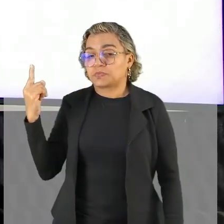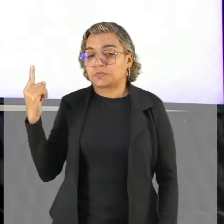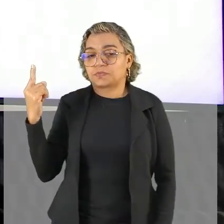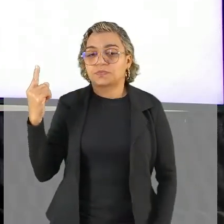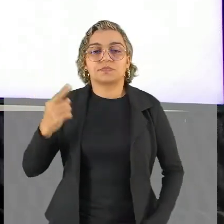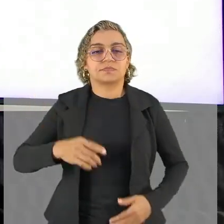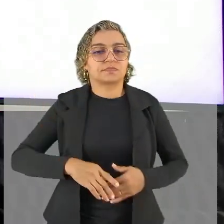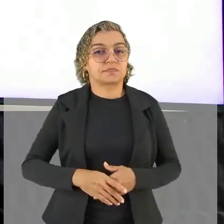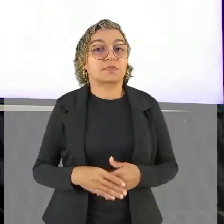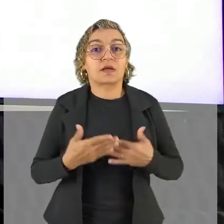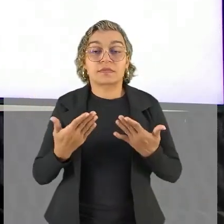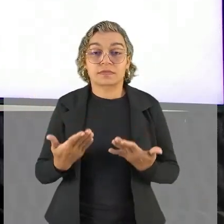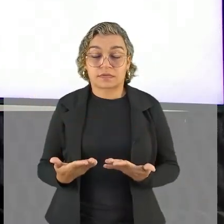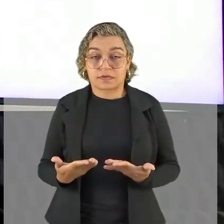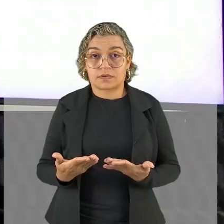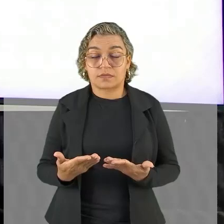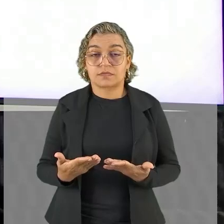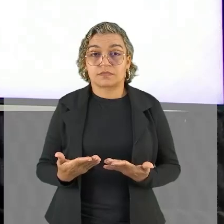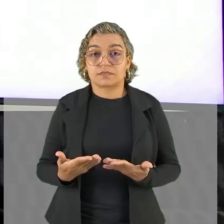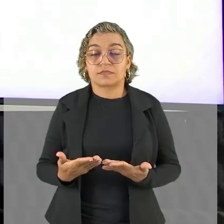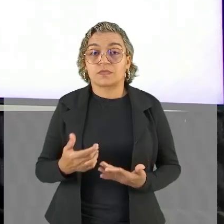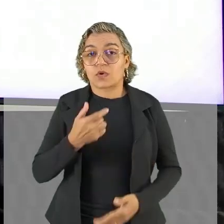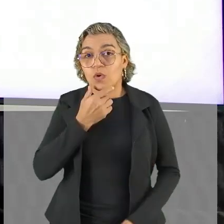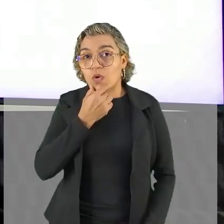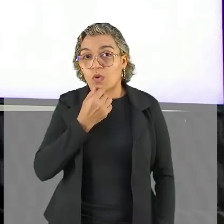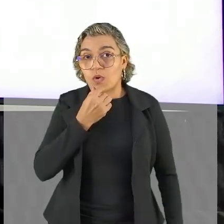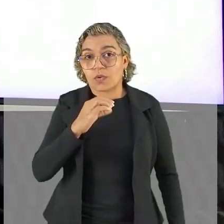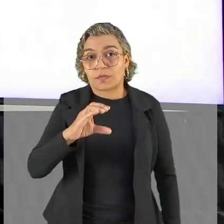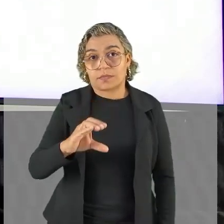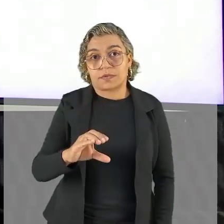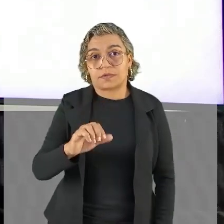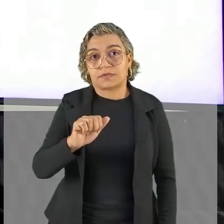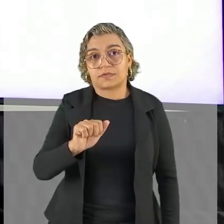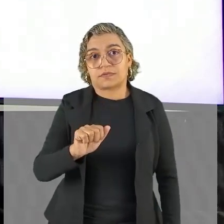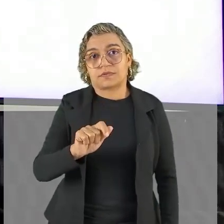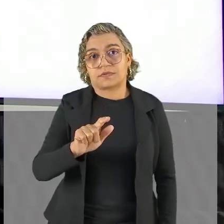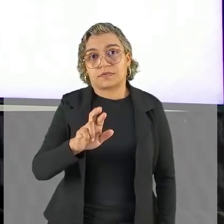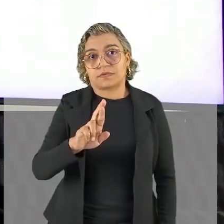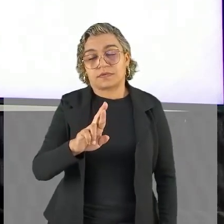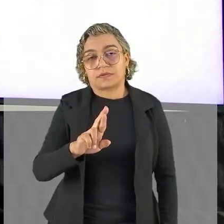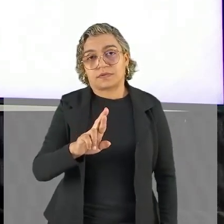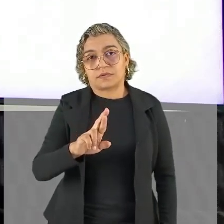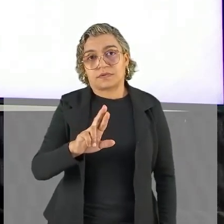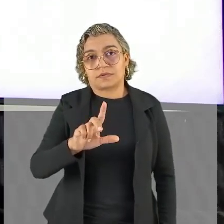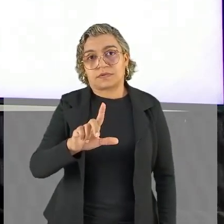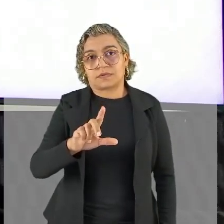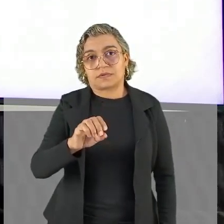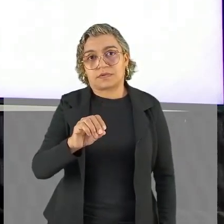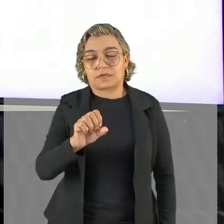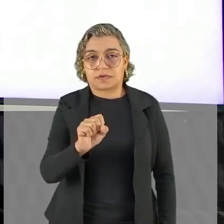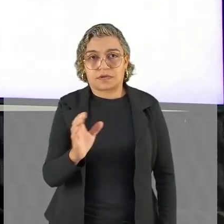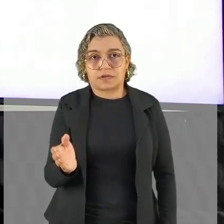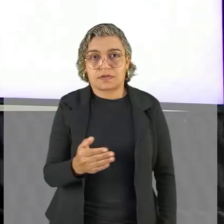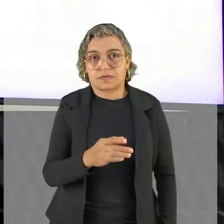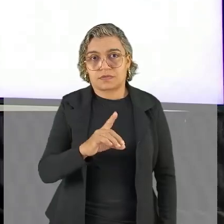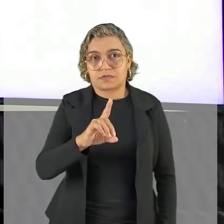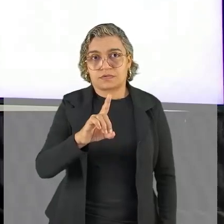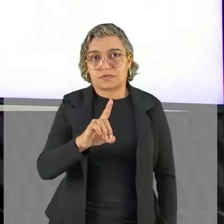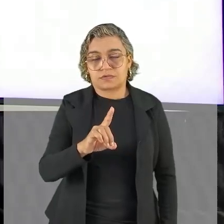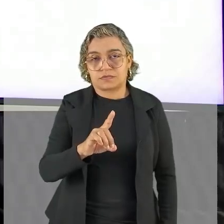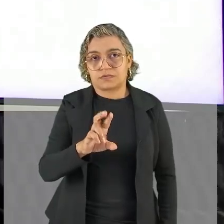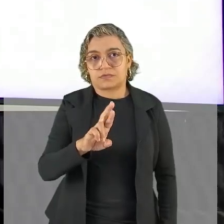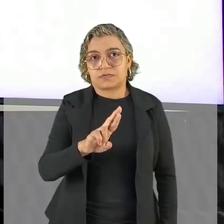desprezo. Então, aqui o Carlos Drummond de Andrade falando de como se produzir um poema,